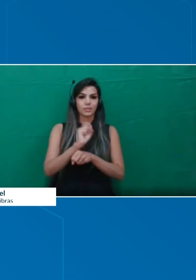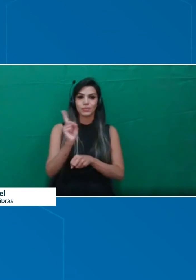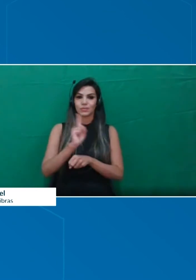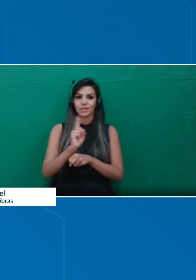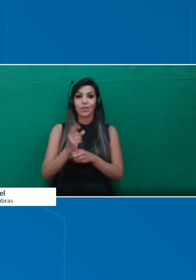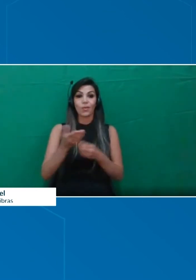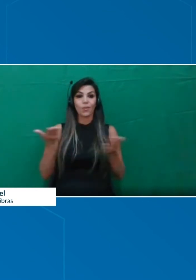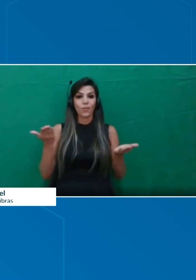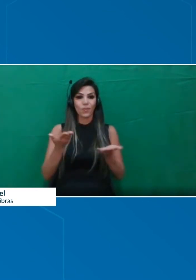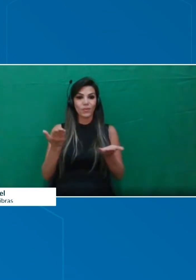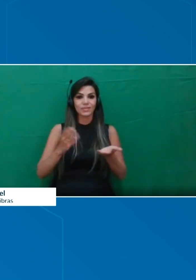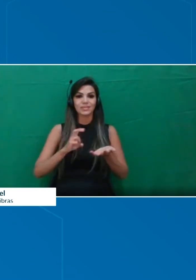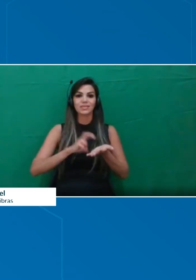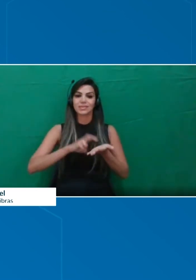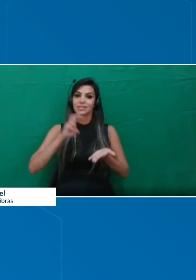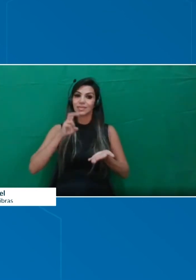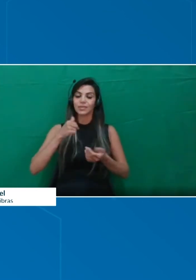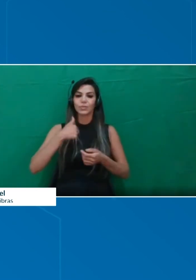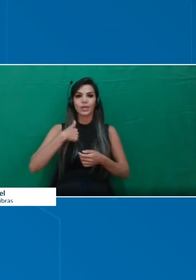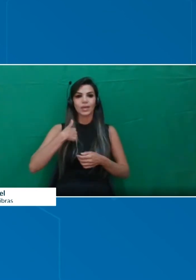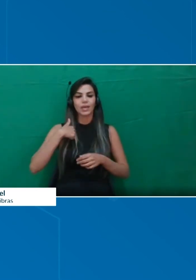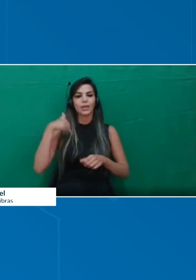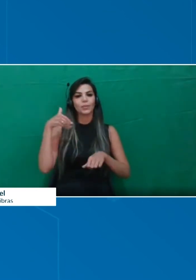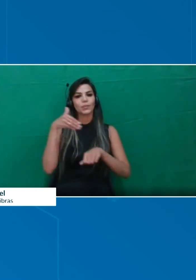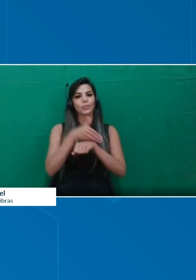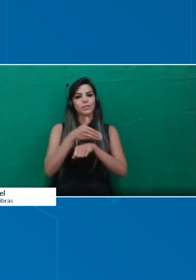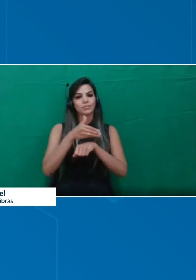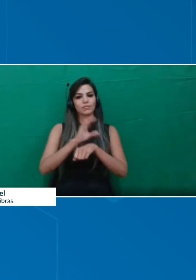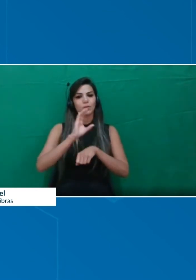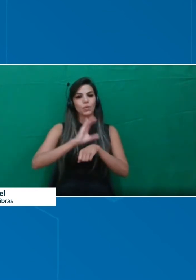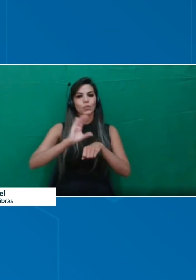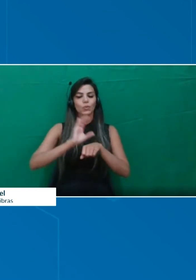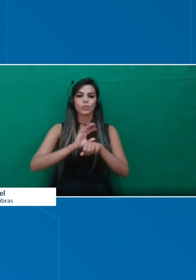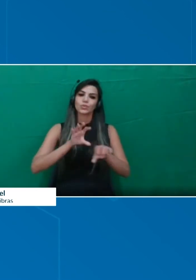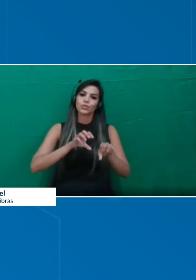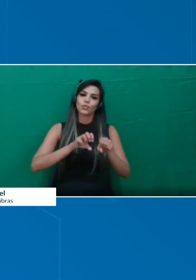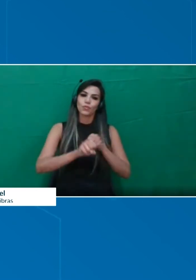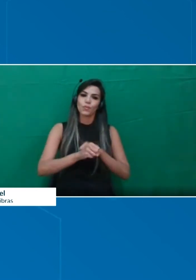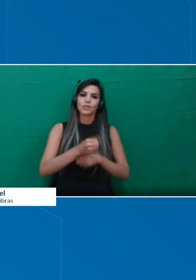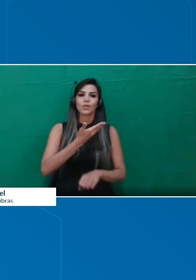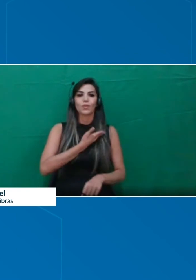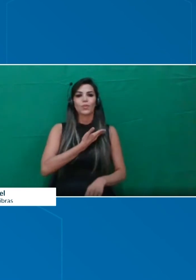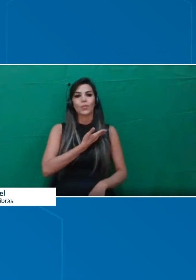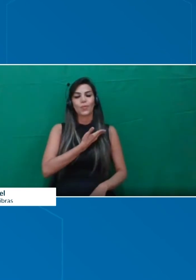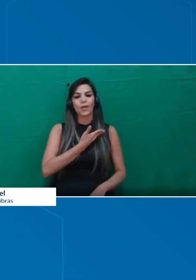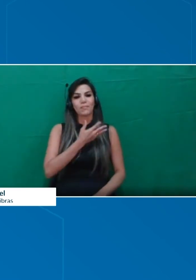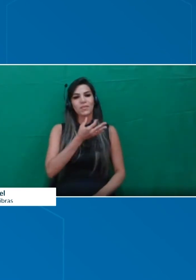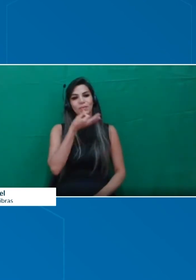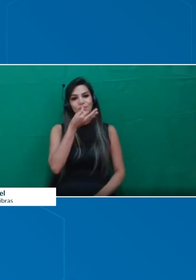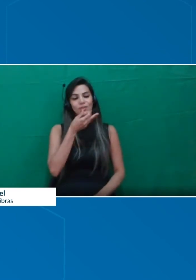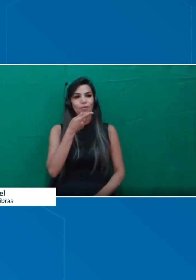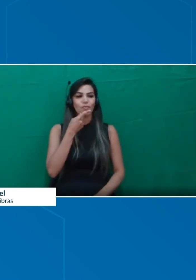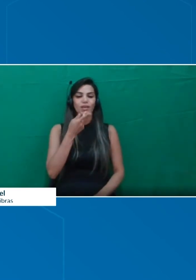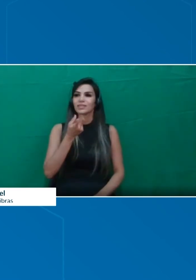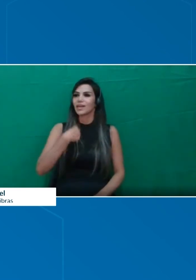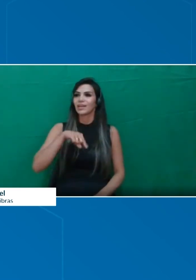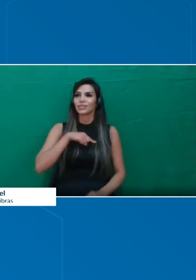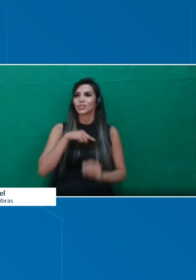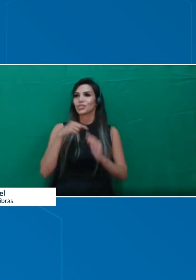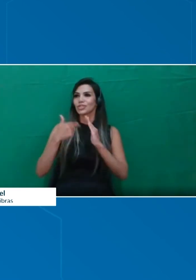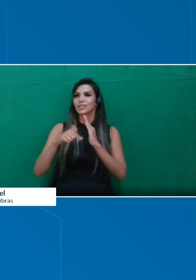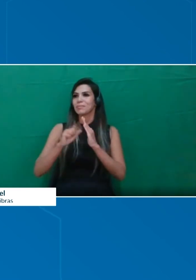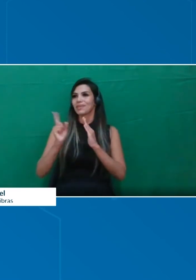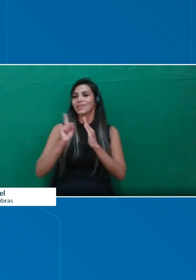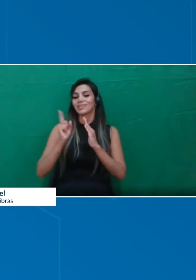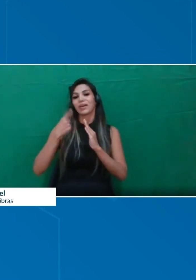cedo, inclusive, eu participava de um curso de formação e um colega comentou que a gente já não trabalha em casa, né, a gente dorme